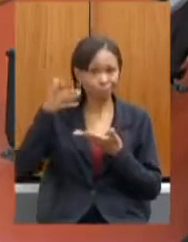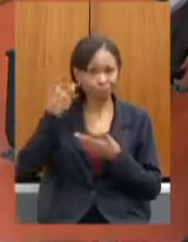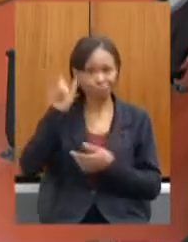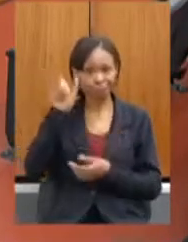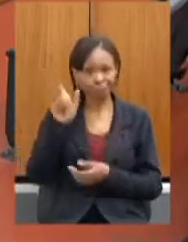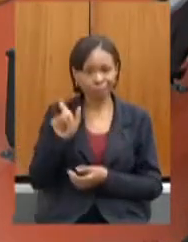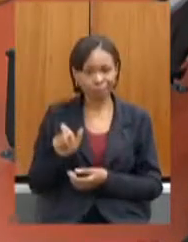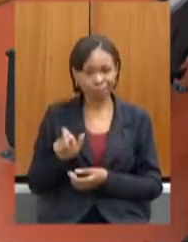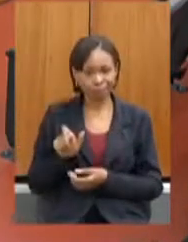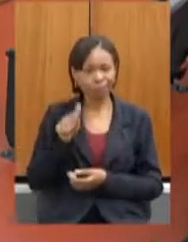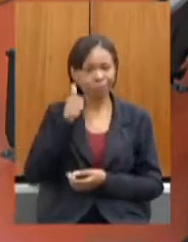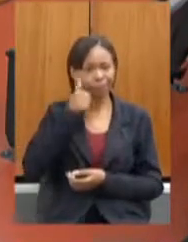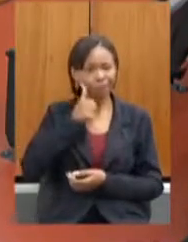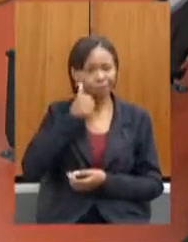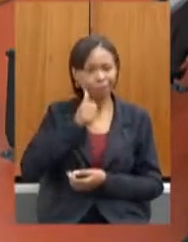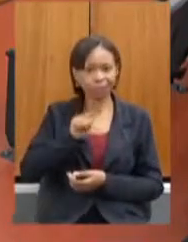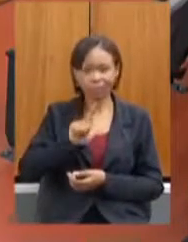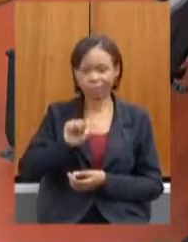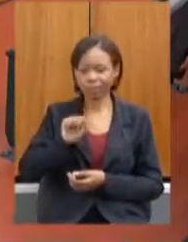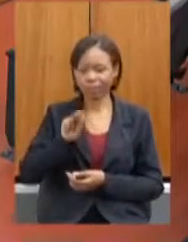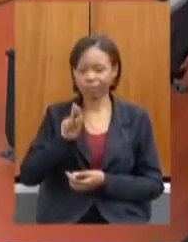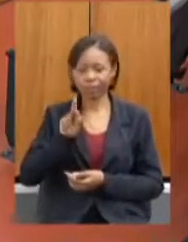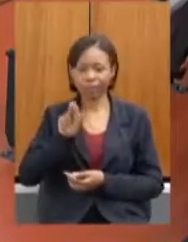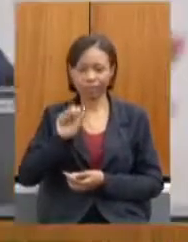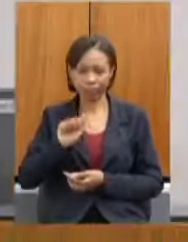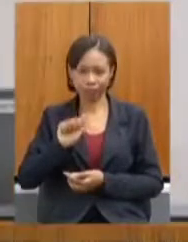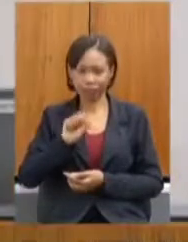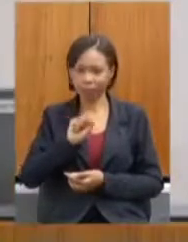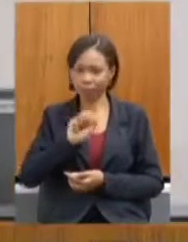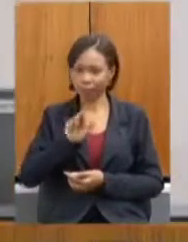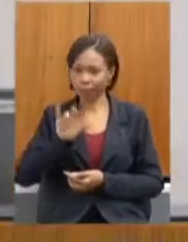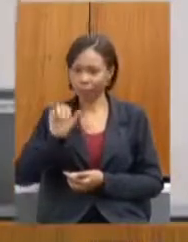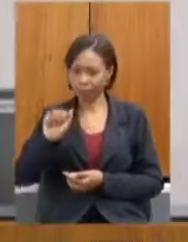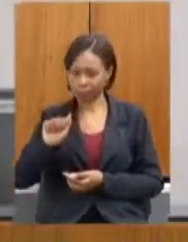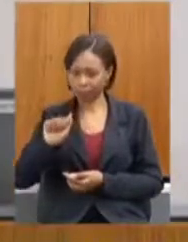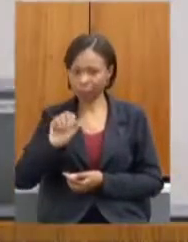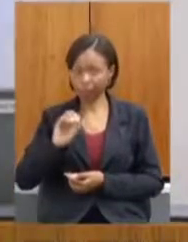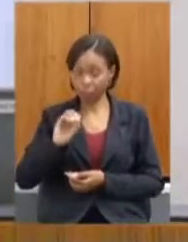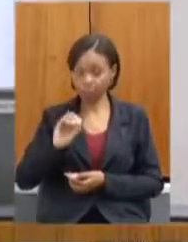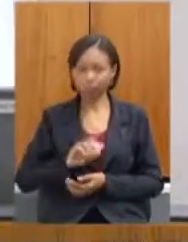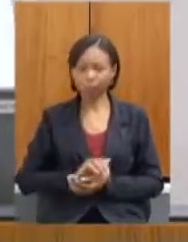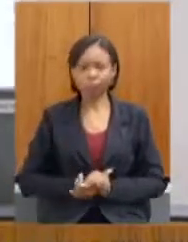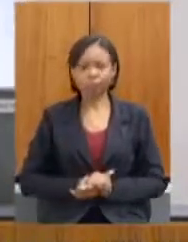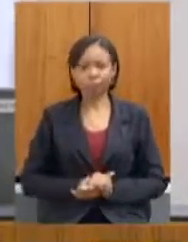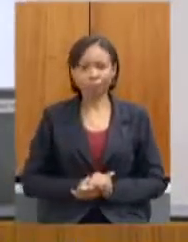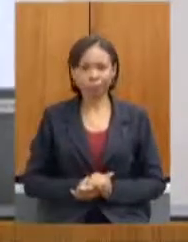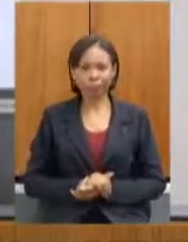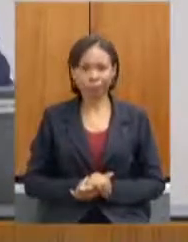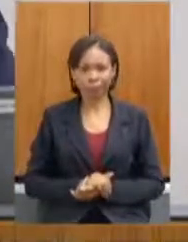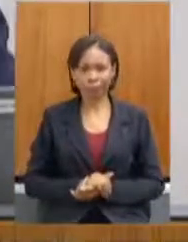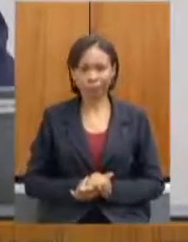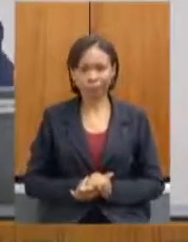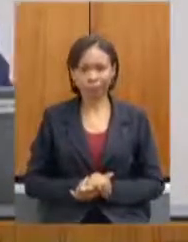e a senhora deputada Laura Serrana depois o deputado estadual distância aqui presente